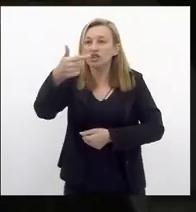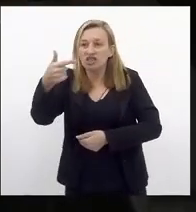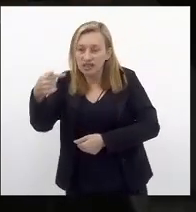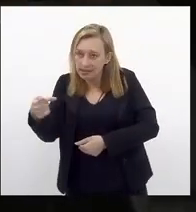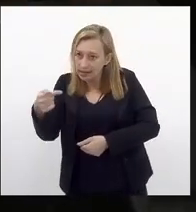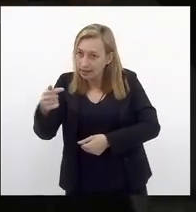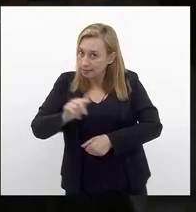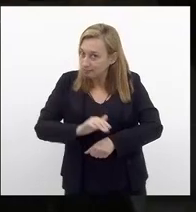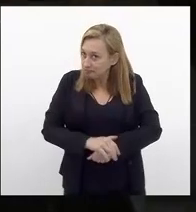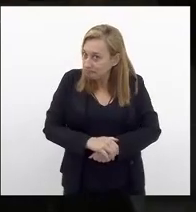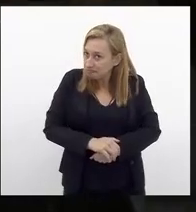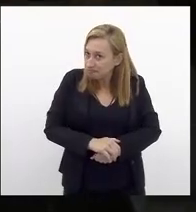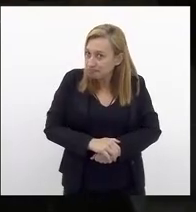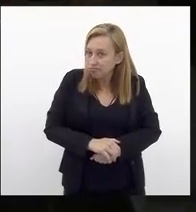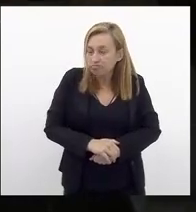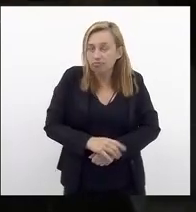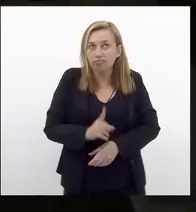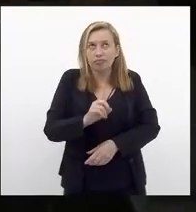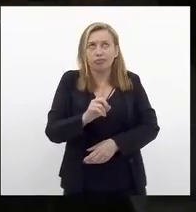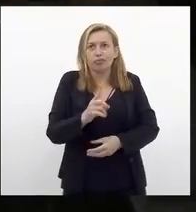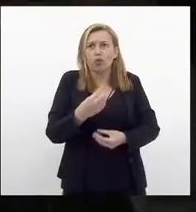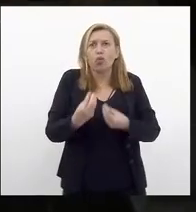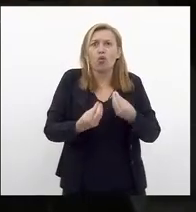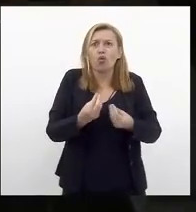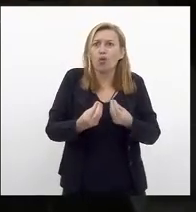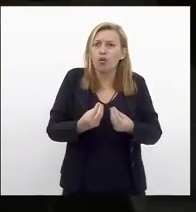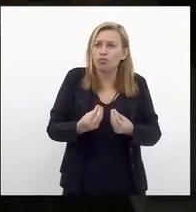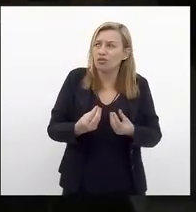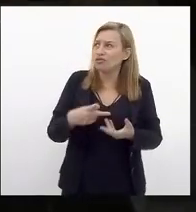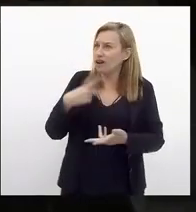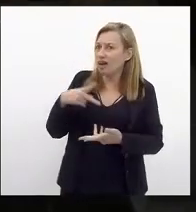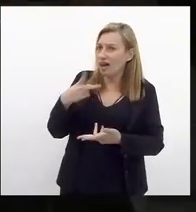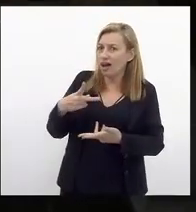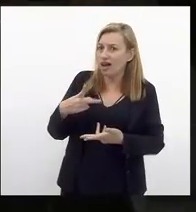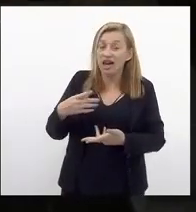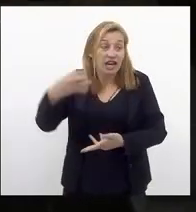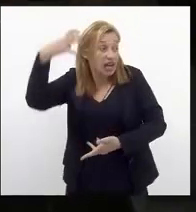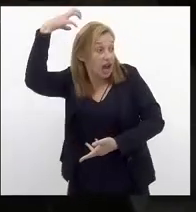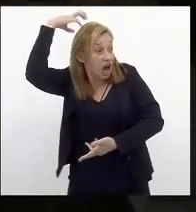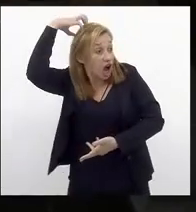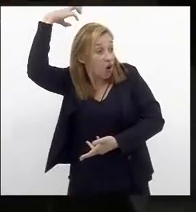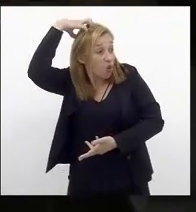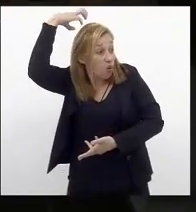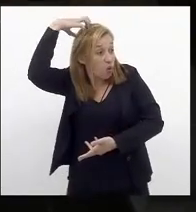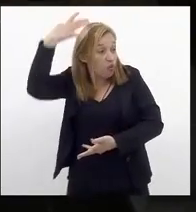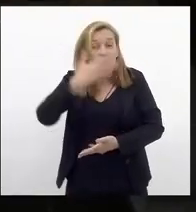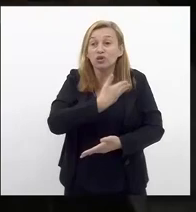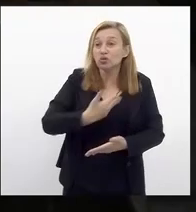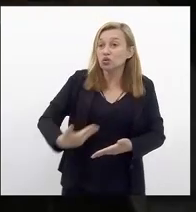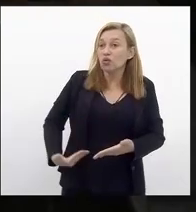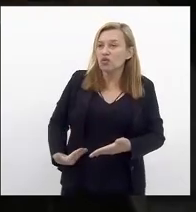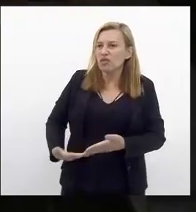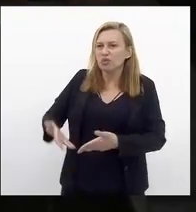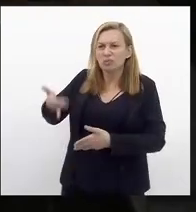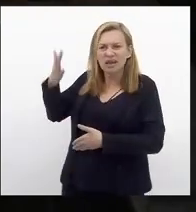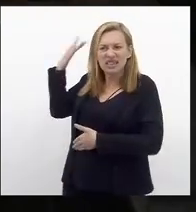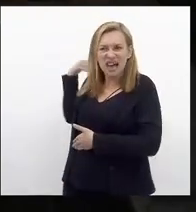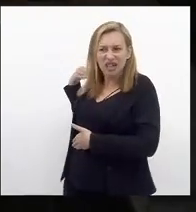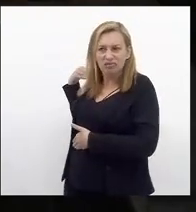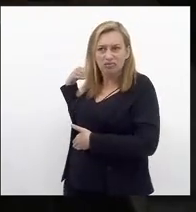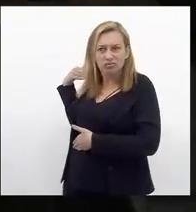2017 e é inadimissível que diga que a culpa é dos governos anteriores